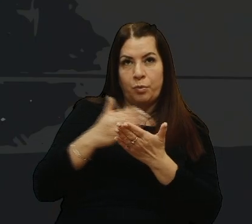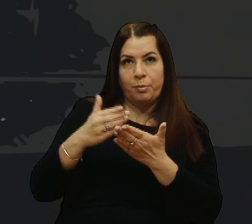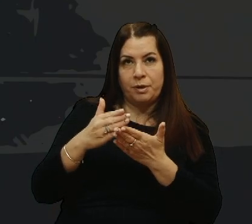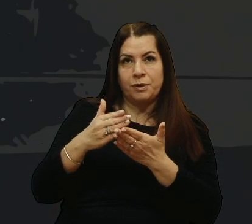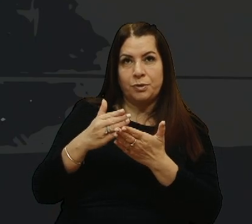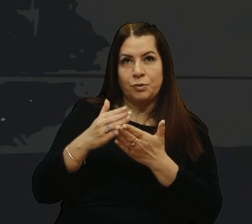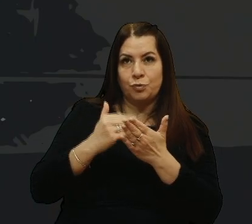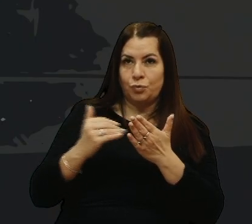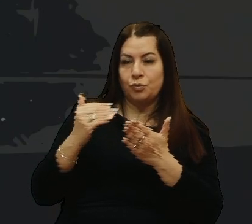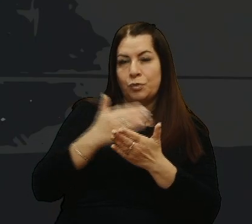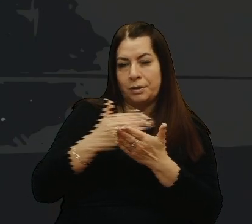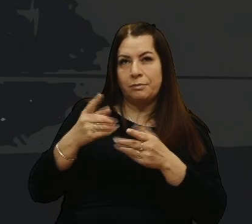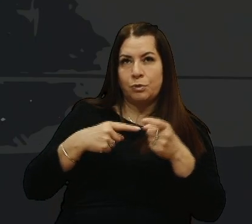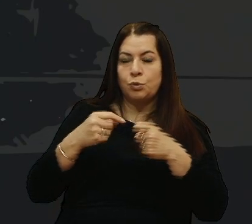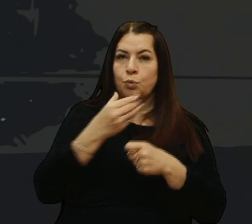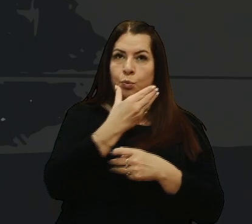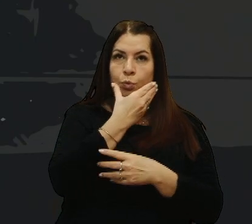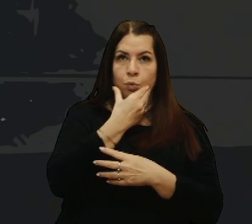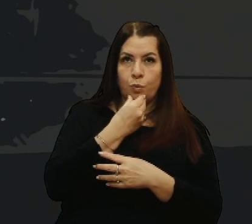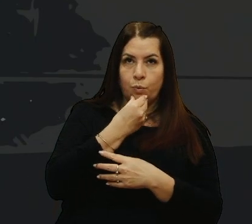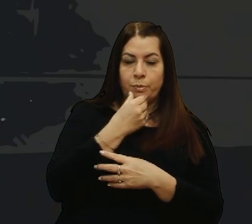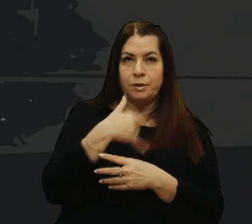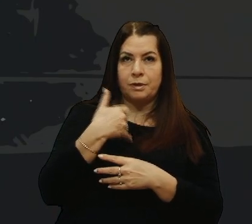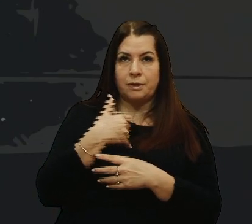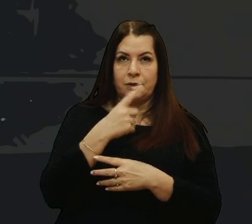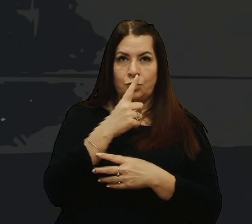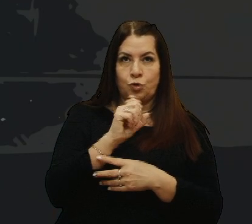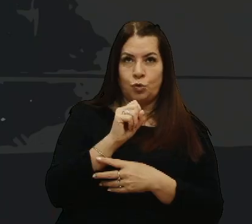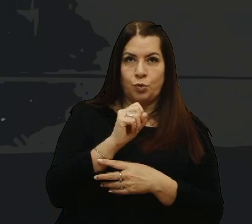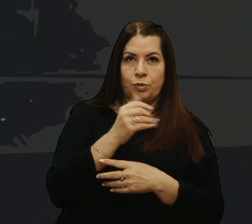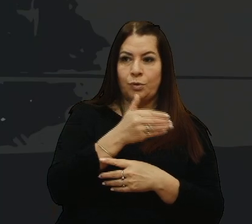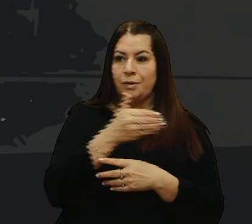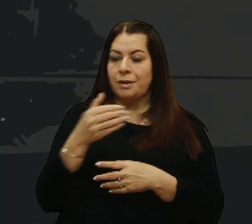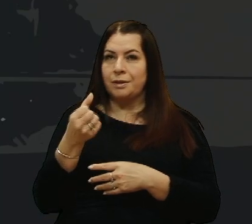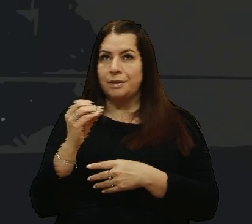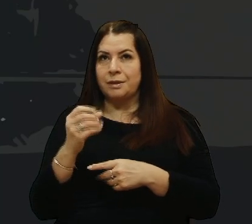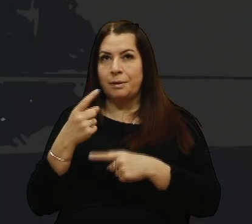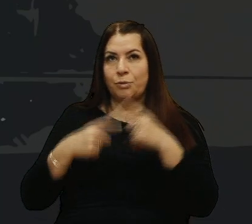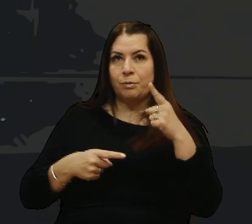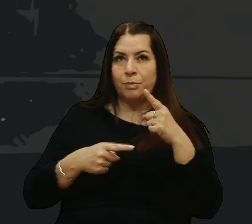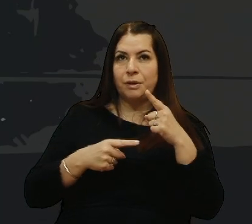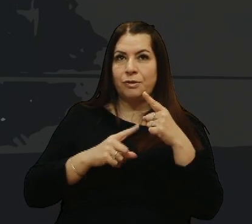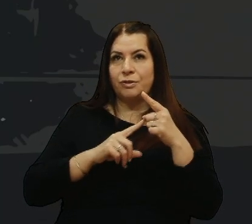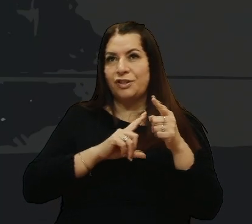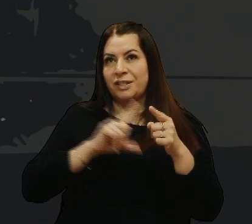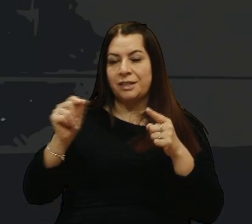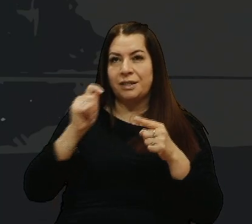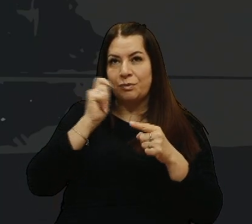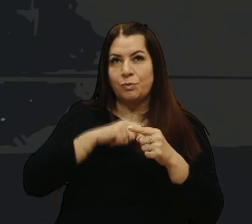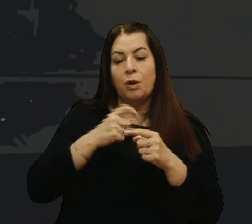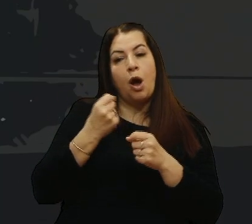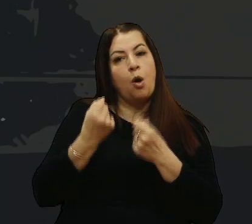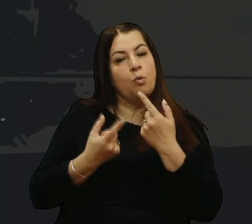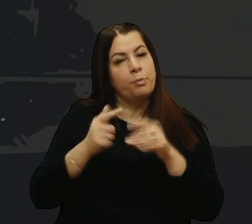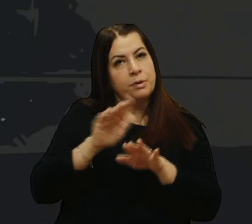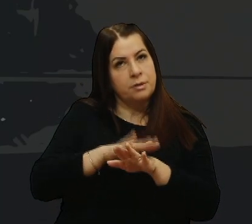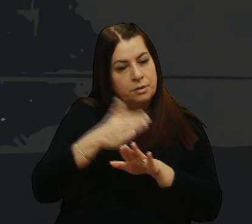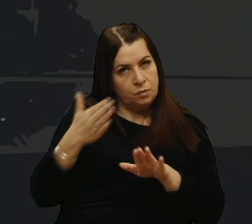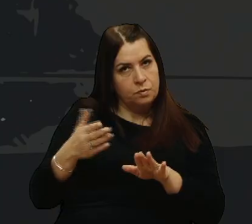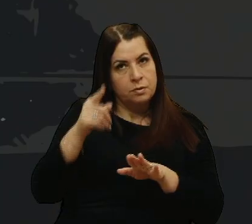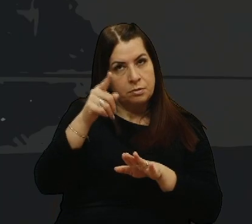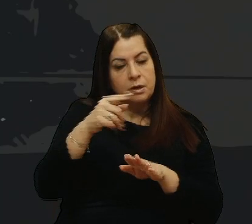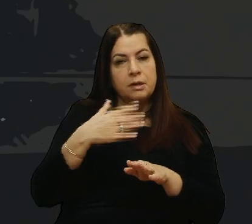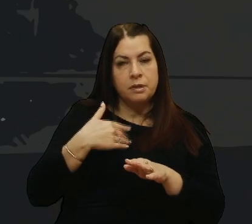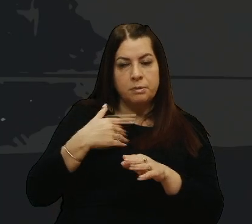confronto. Homens em idade de 18 a 60 anos são proibidos de sair da Ucrânia, com algumas exceções. Então, nessa